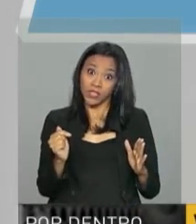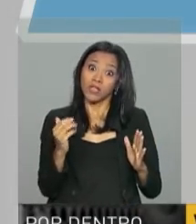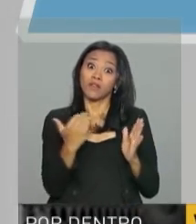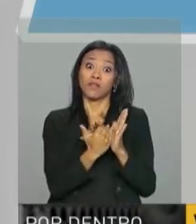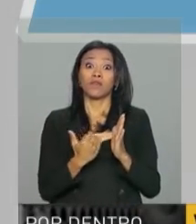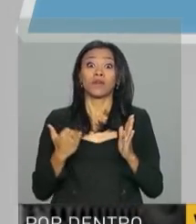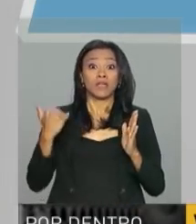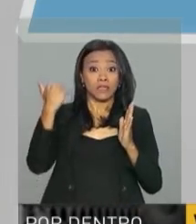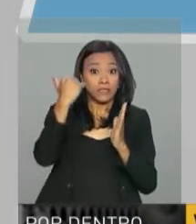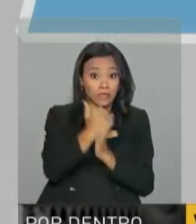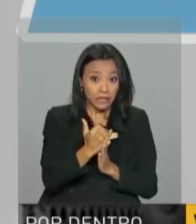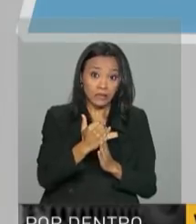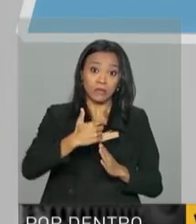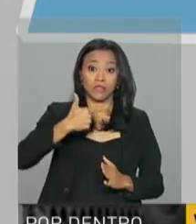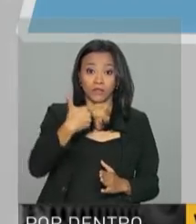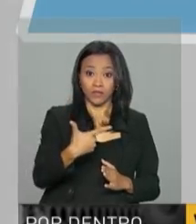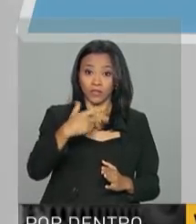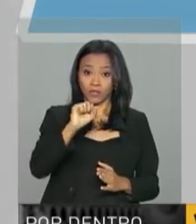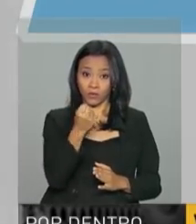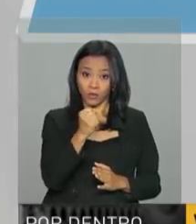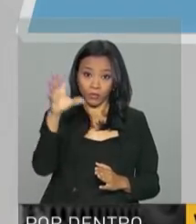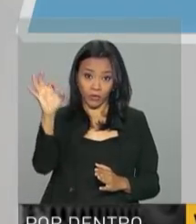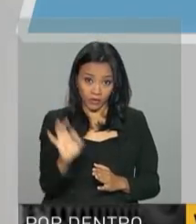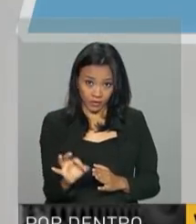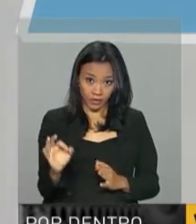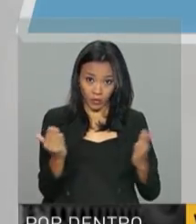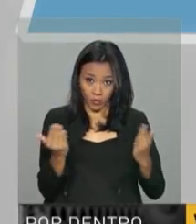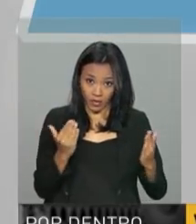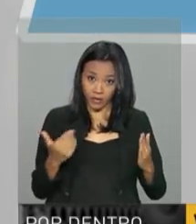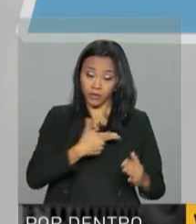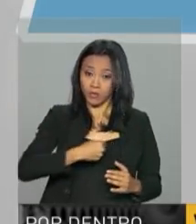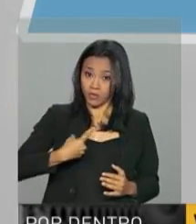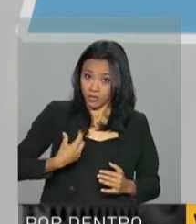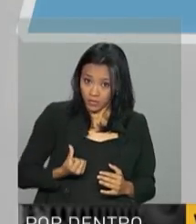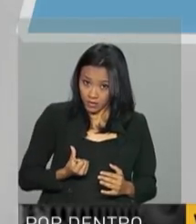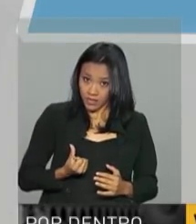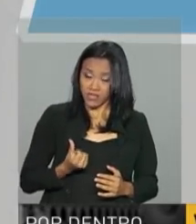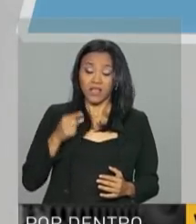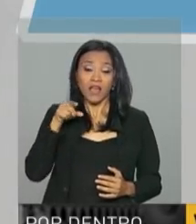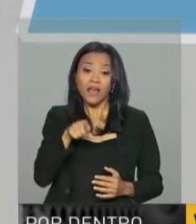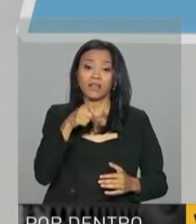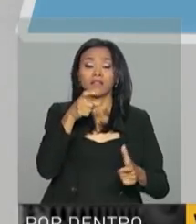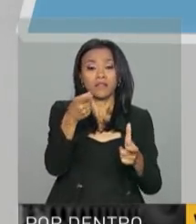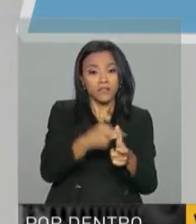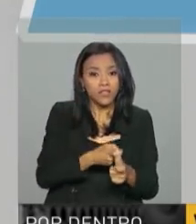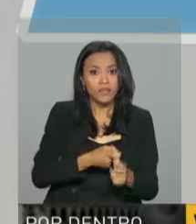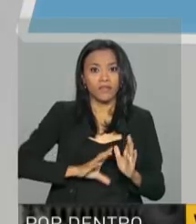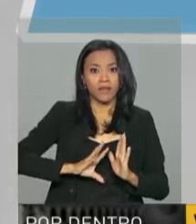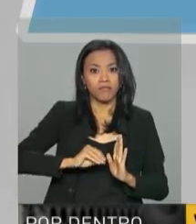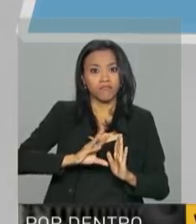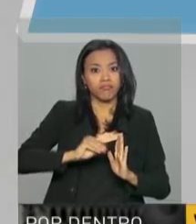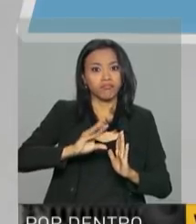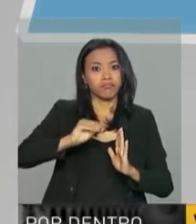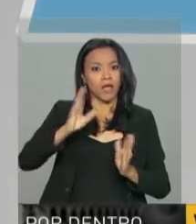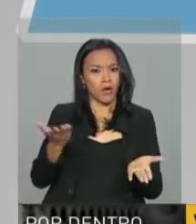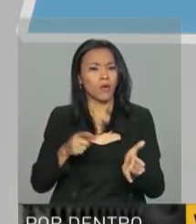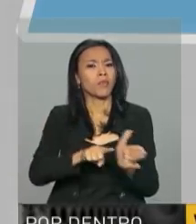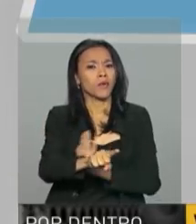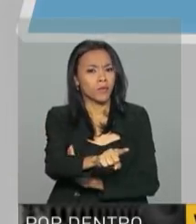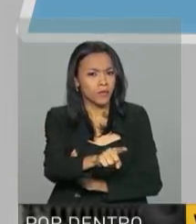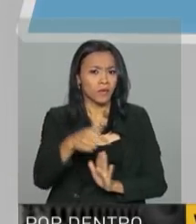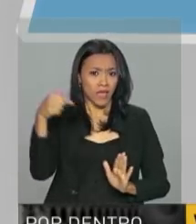de 28% o ano de 2016. Esse déficit que vem crescendo, pergunta ao senhor,